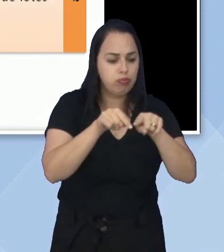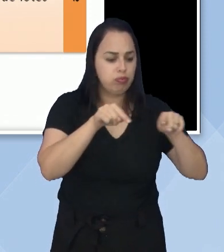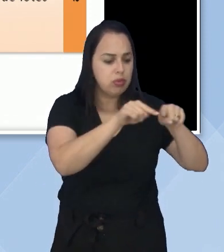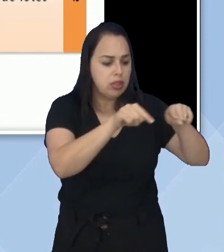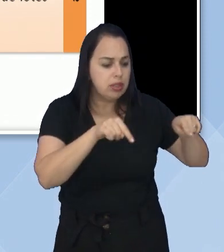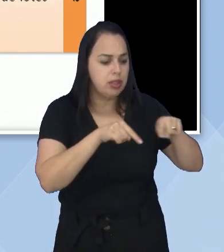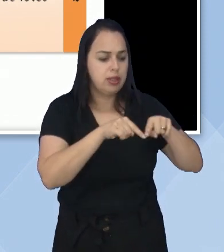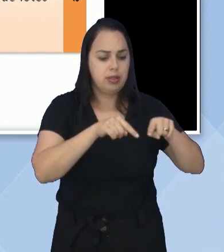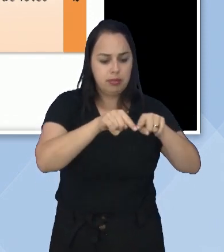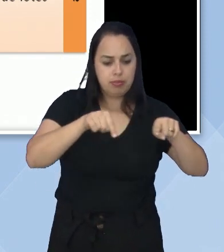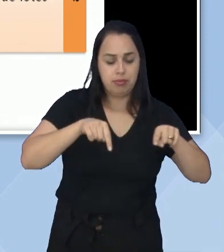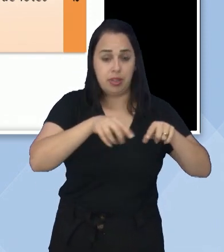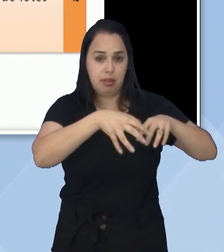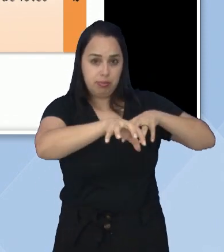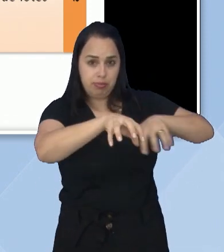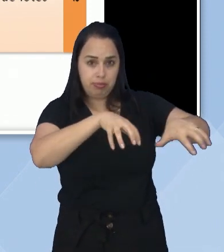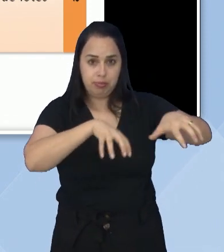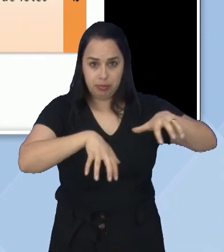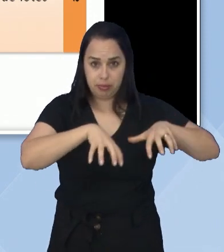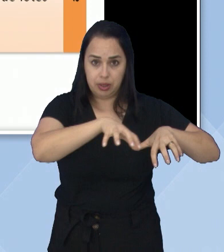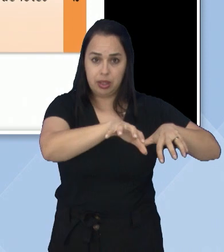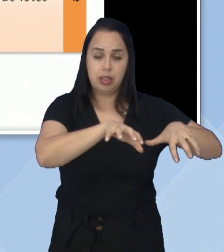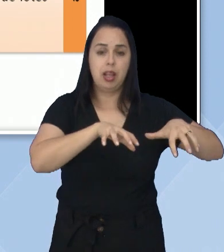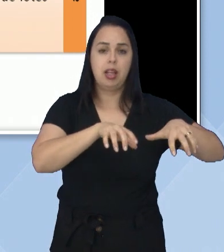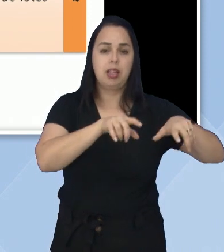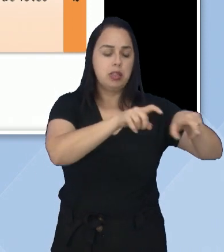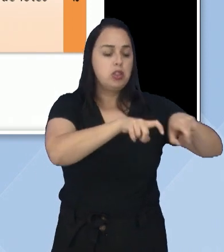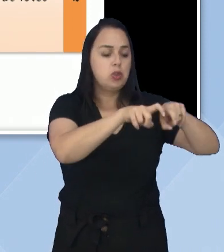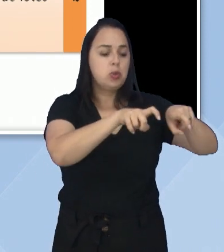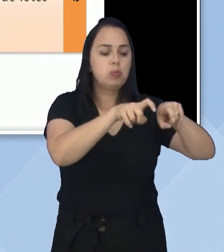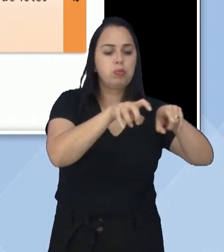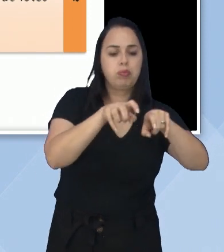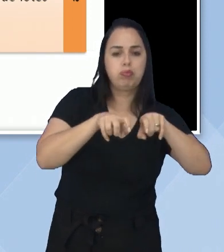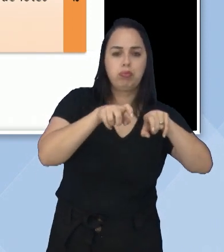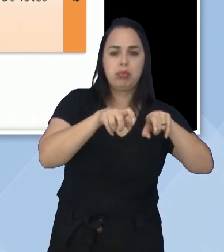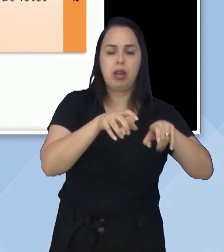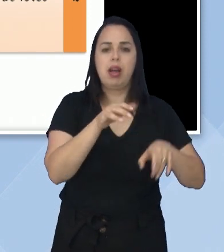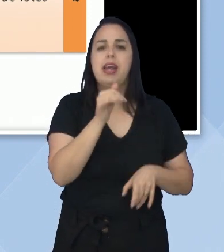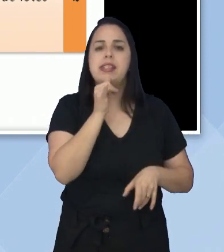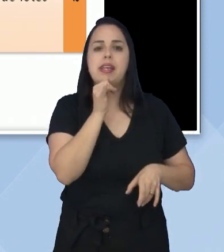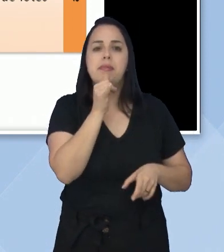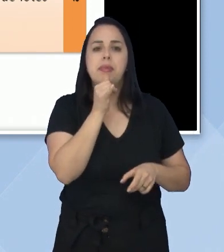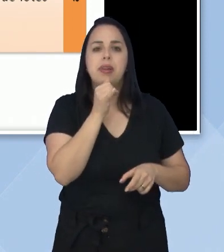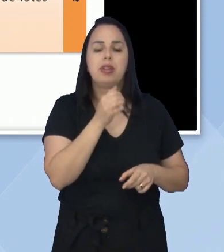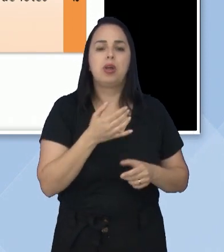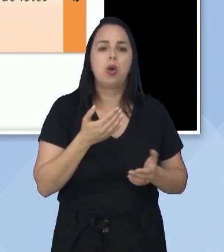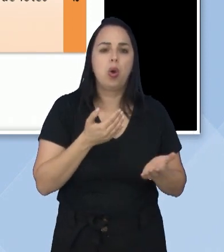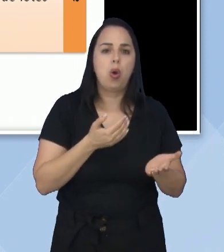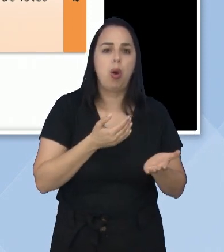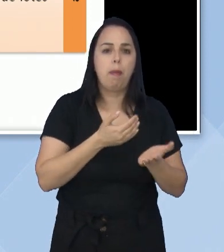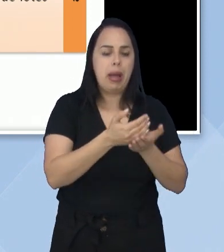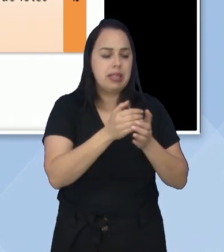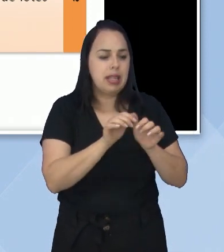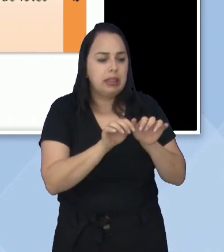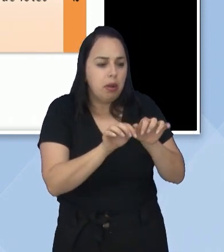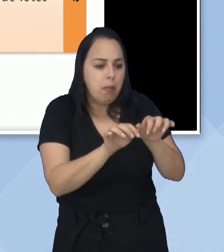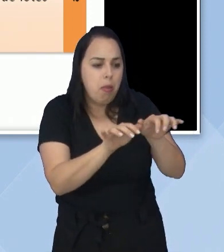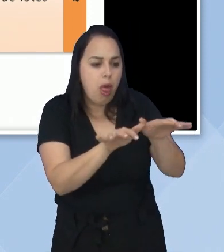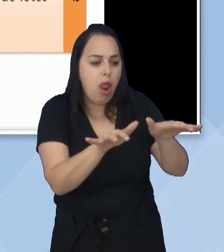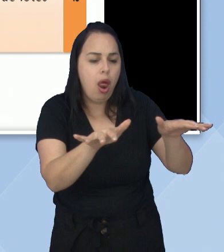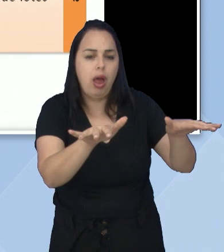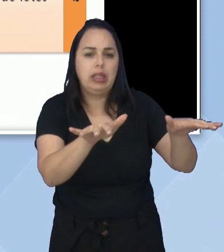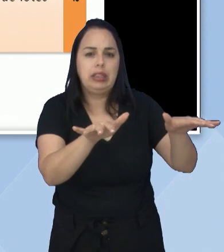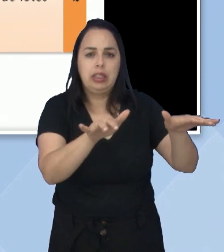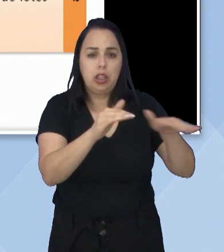desmembramentos da anexação de lotes então principalmente em loteamentos na medida que os loteamentos começam adentrar áreas que já não tem uma topografia